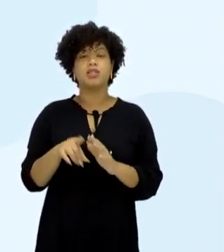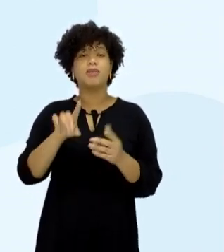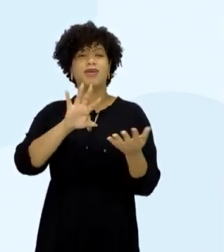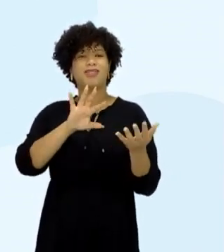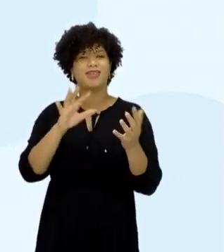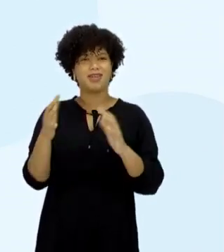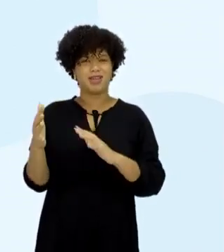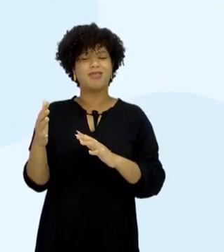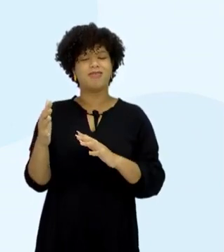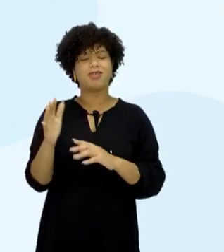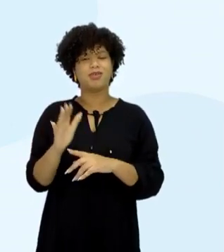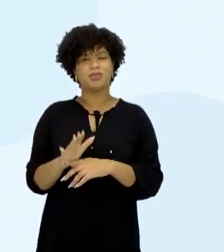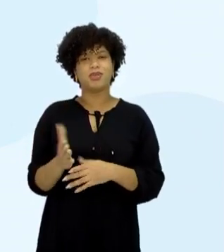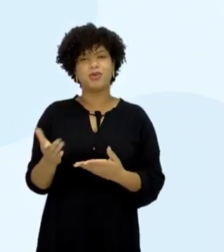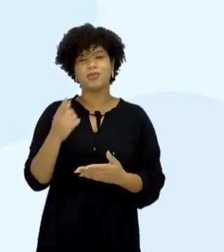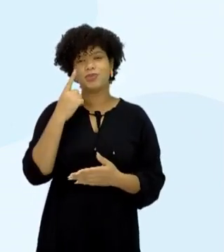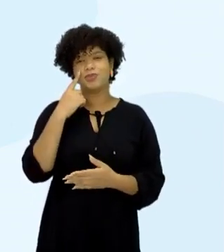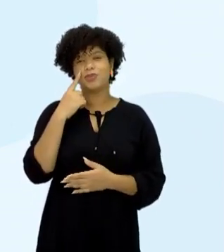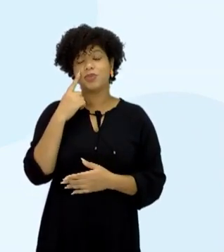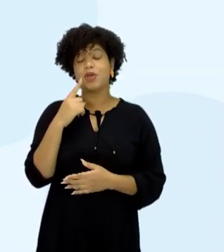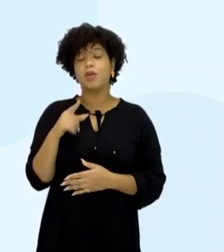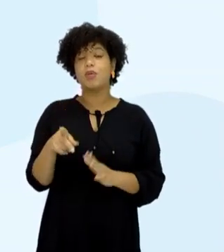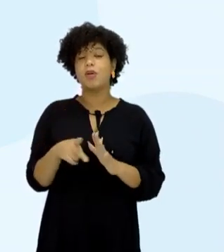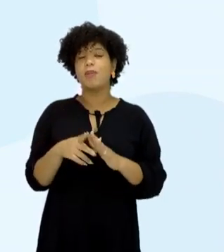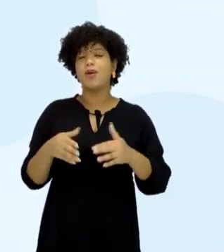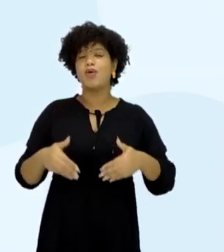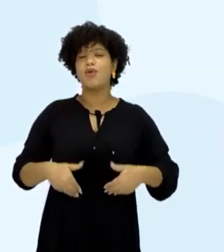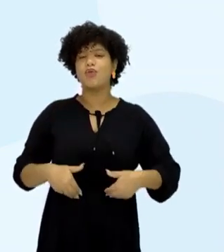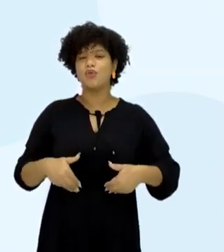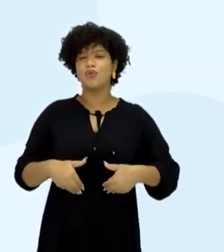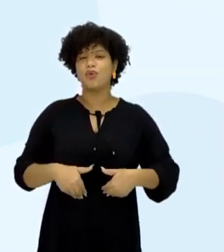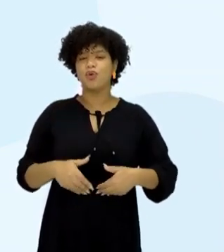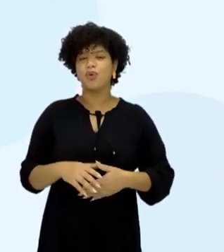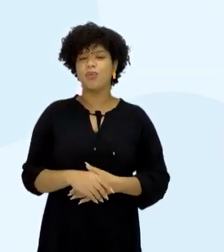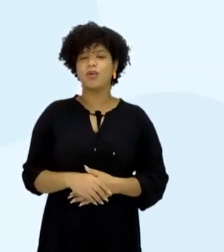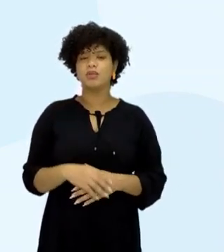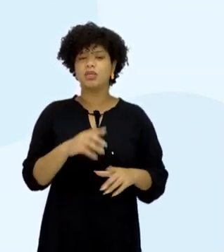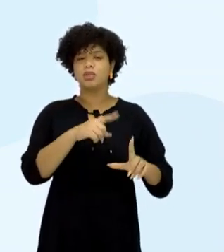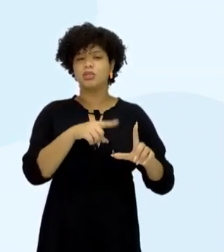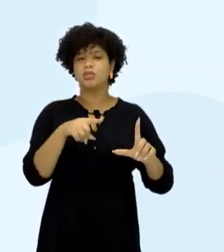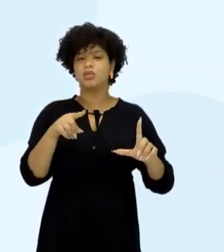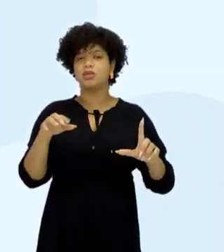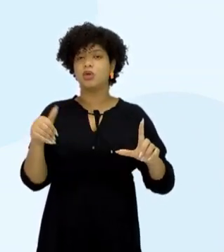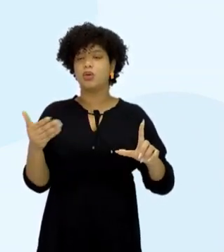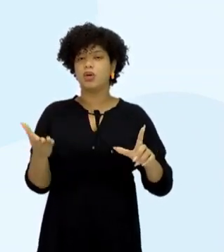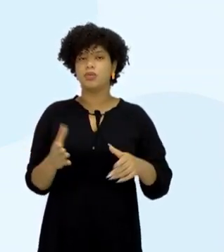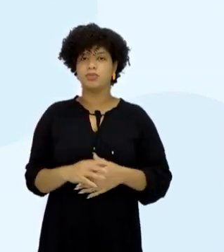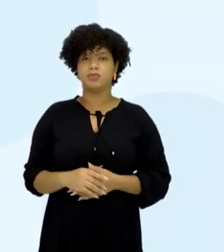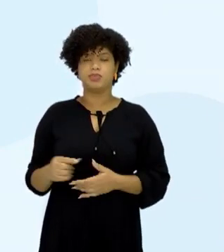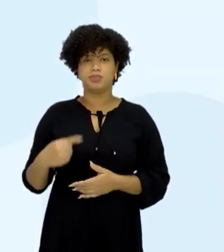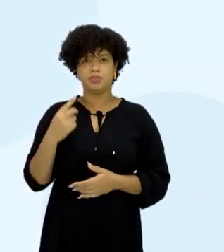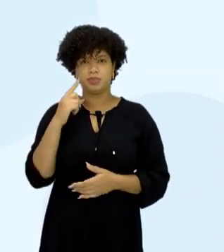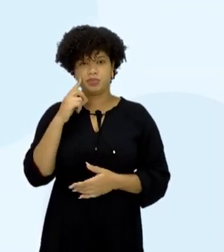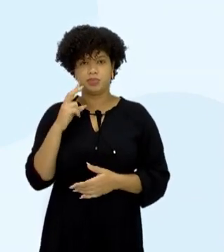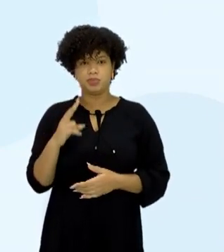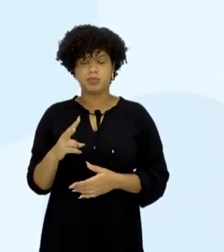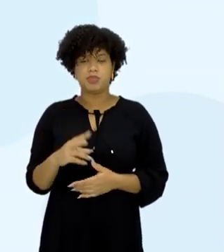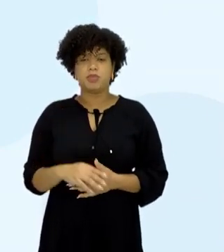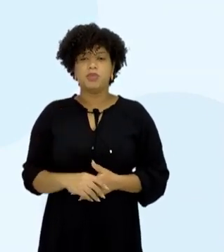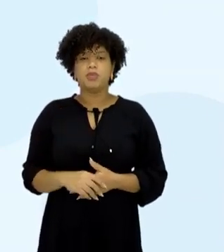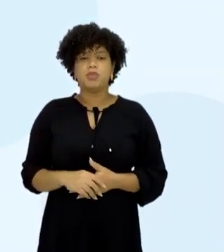países. Vamos lá para o índice global de fome. Vamos aparecer aqui, ó. Então, nós temos lá o índice global de